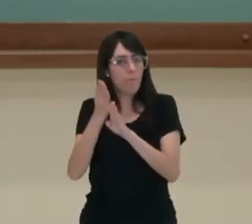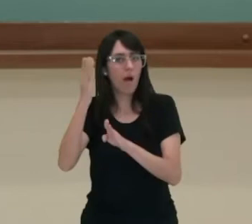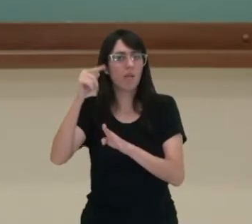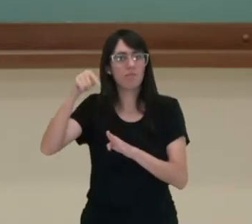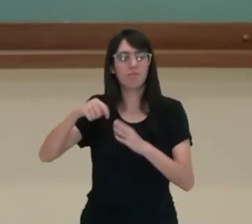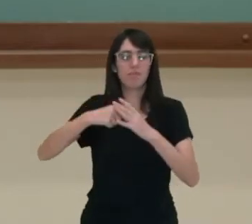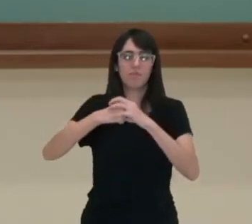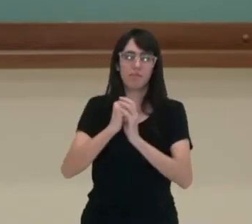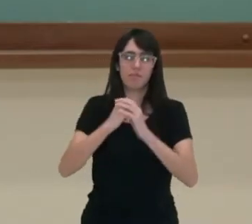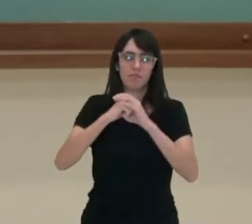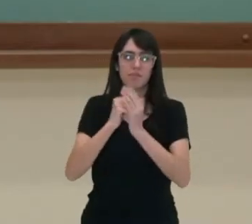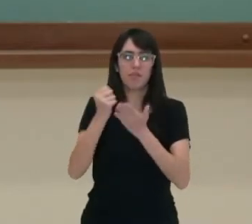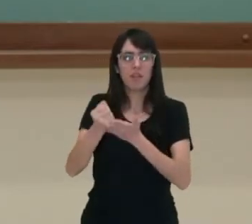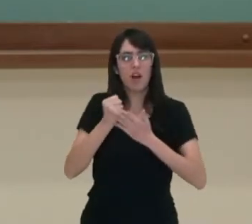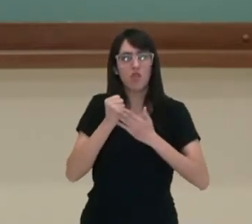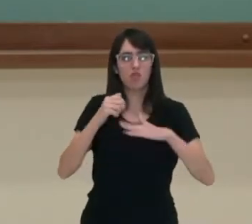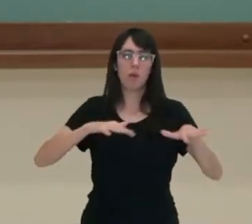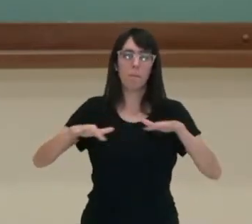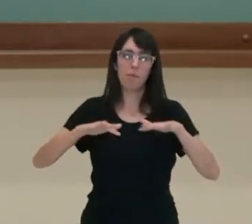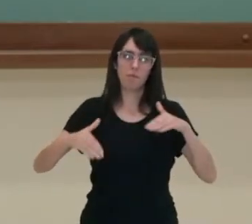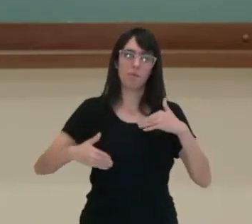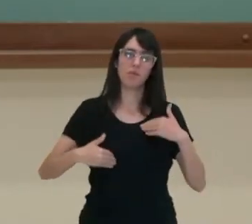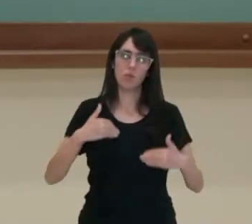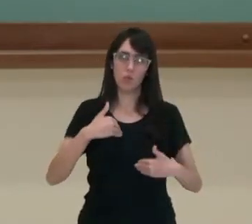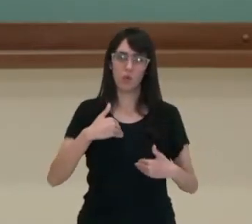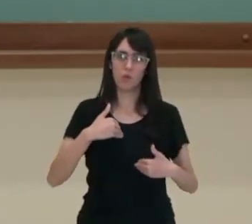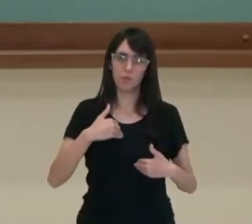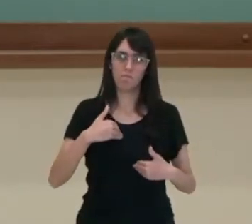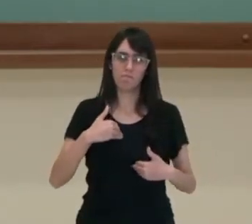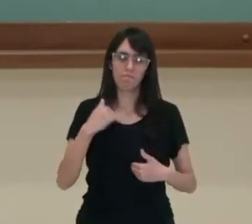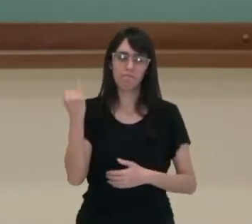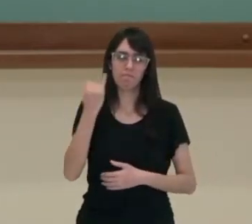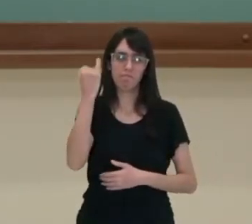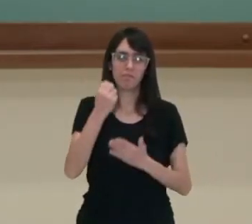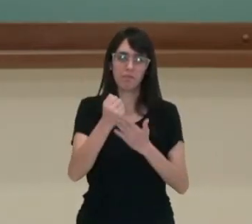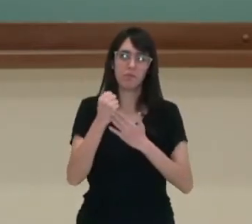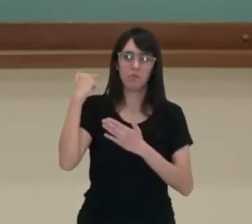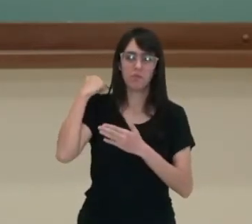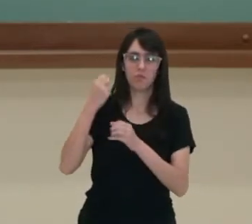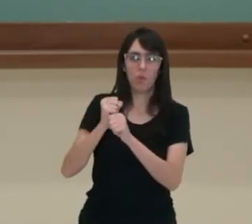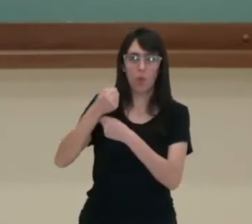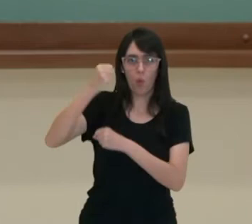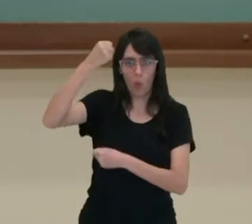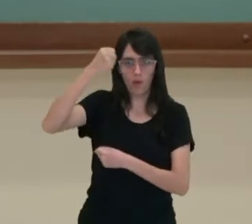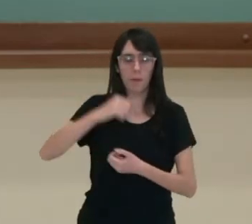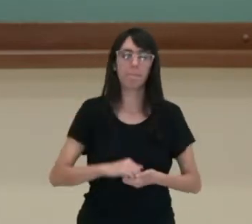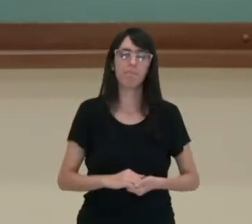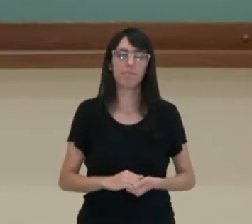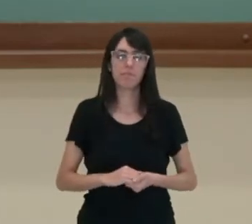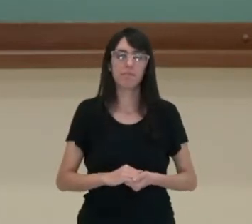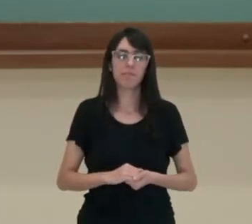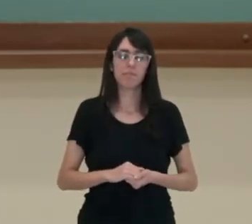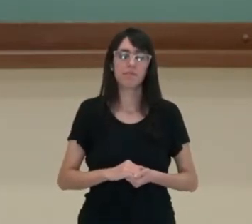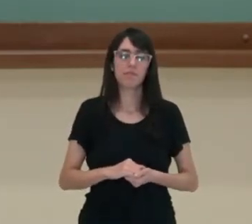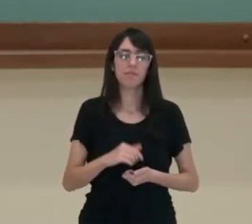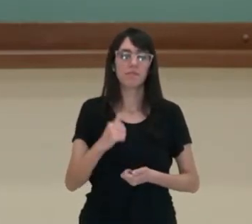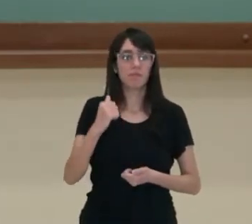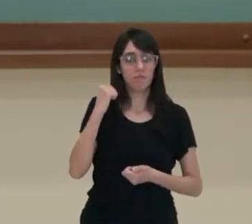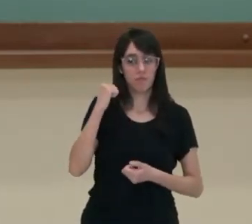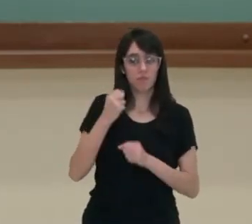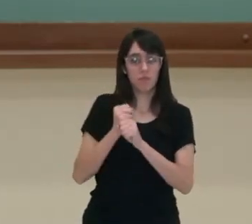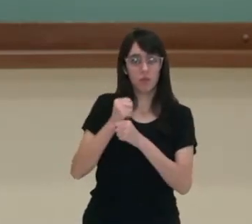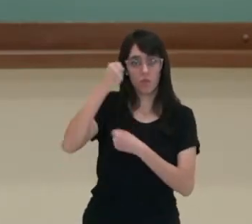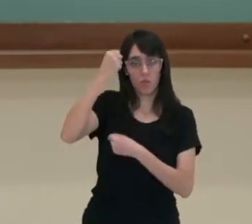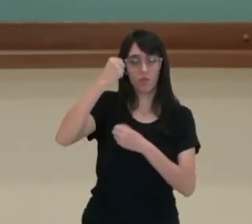essa cartilagem que dá essa flexibilidade ali na coluna, né? E ele é um precursor ósseo.